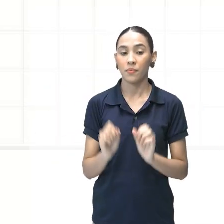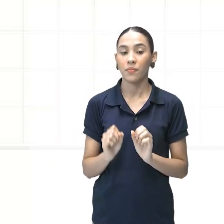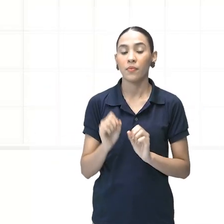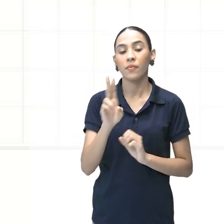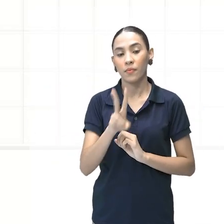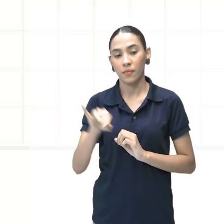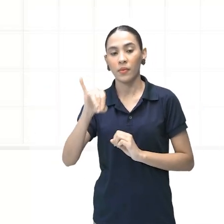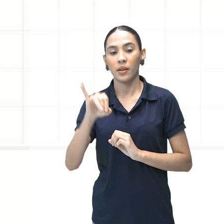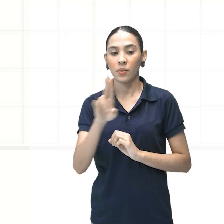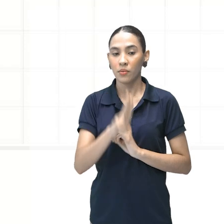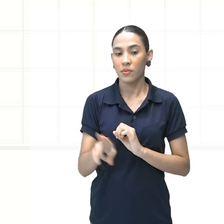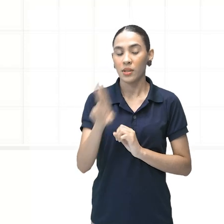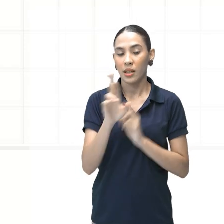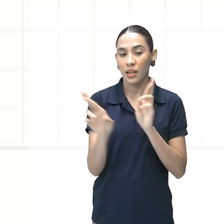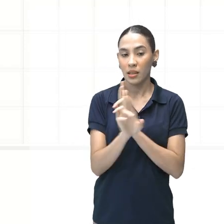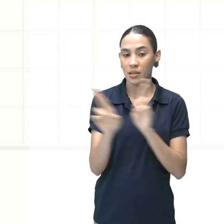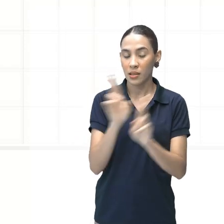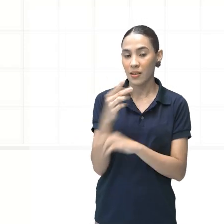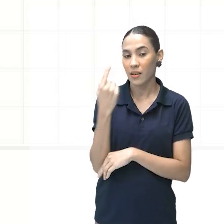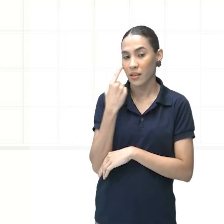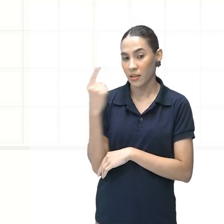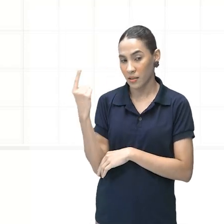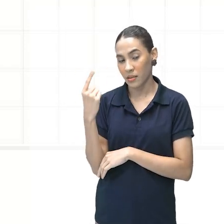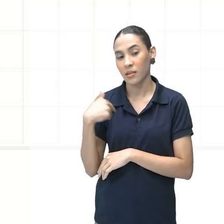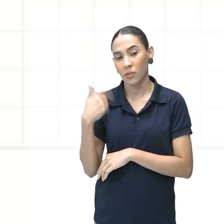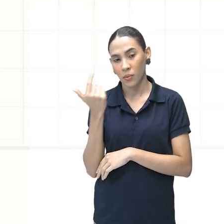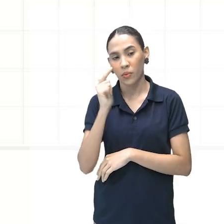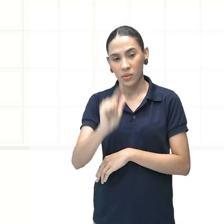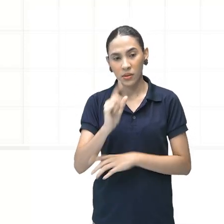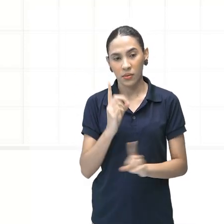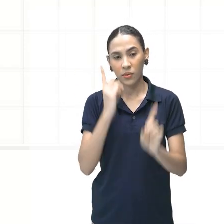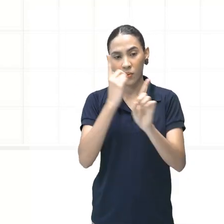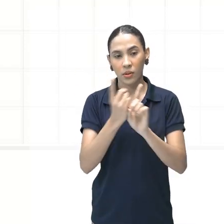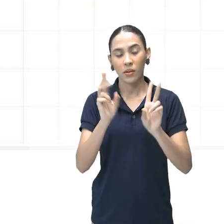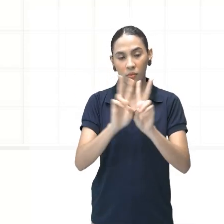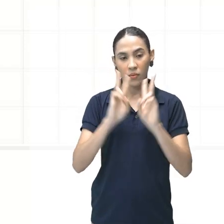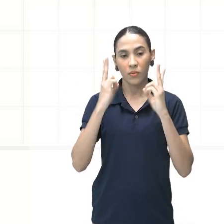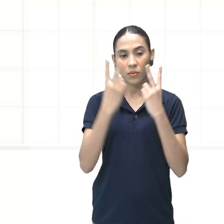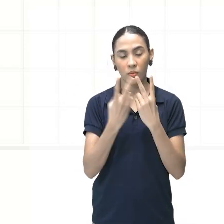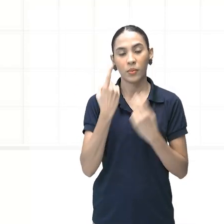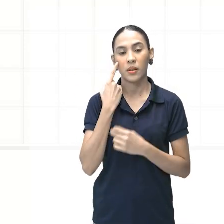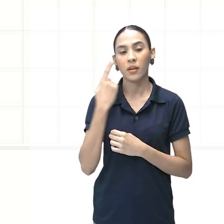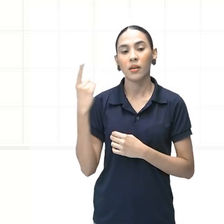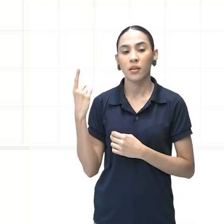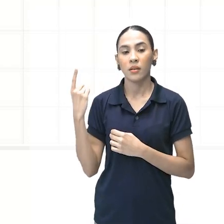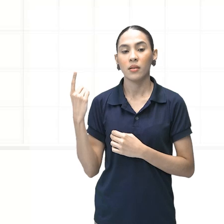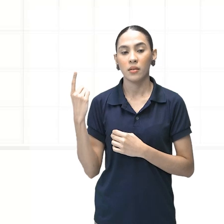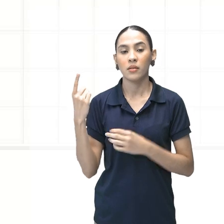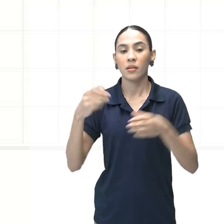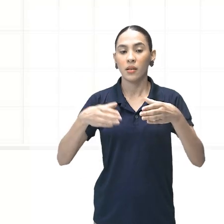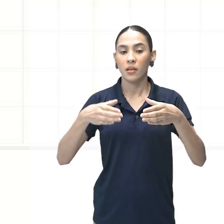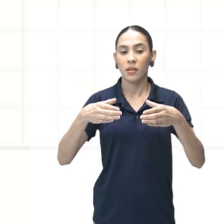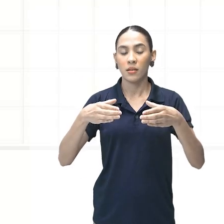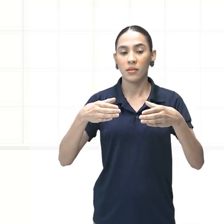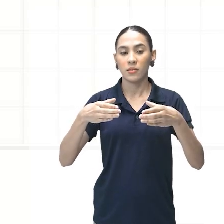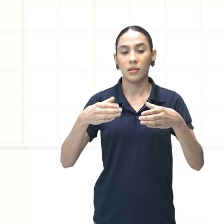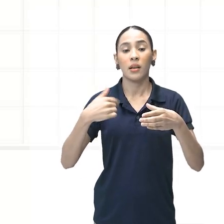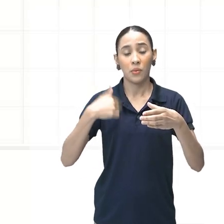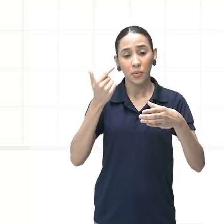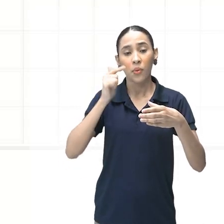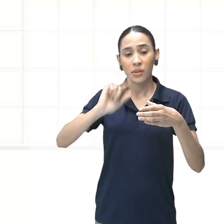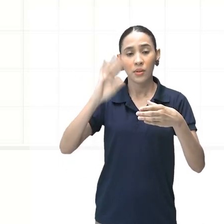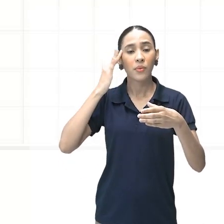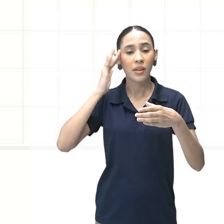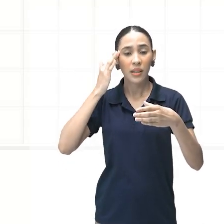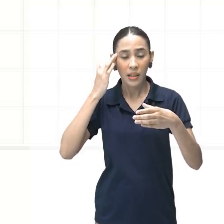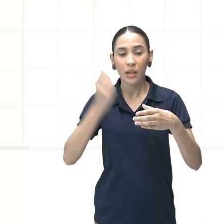vamos ter que usar essa relação. E eu consigo determinar o volume dessa caixa d'água. Eu consigo